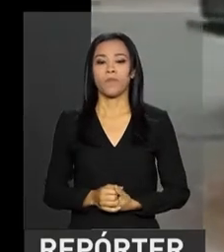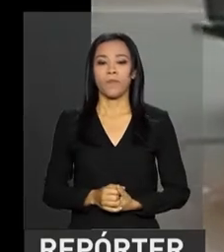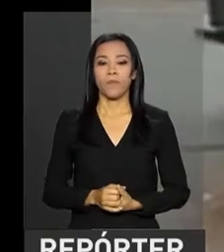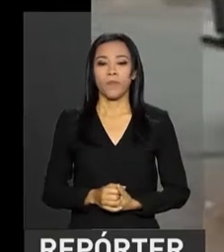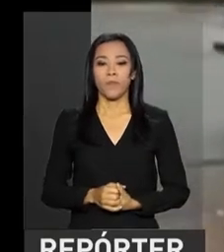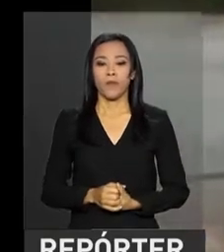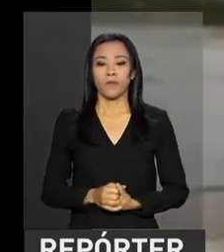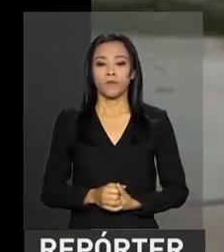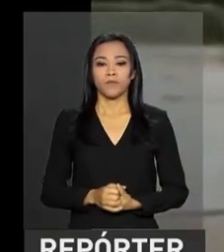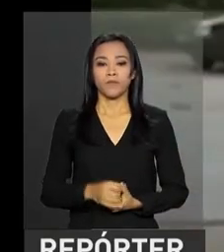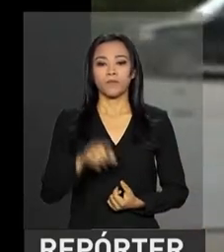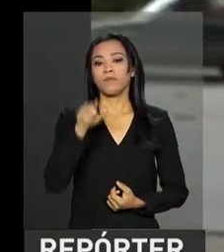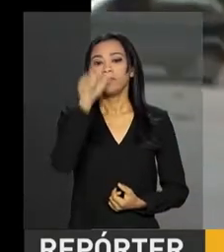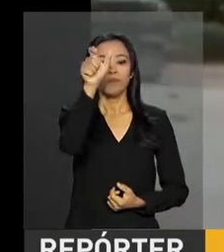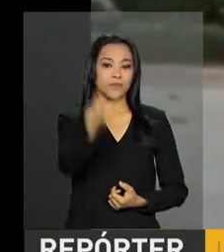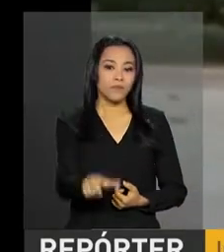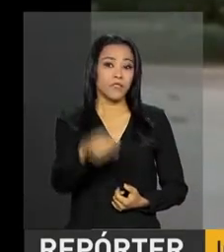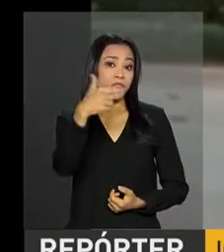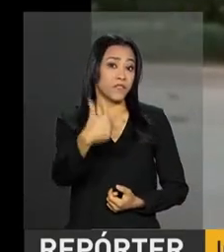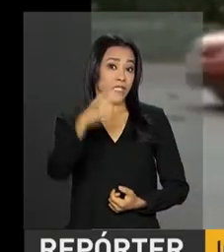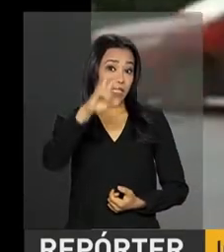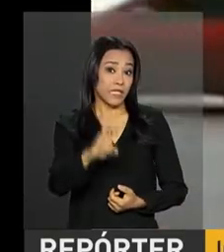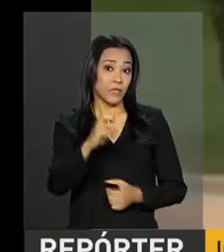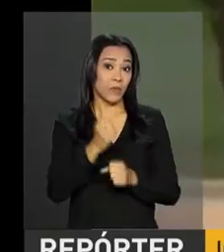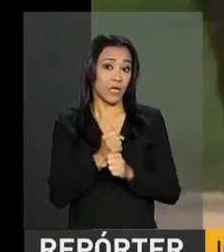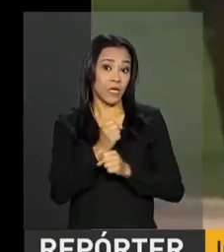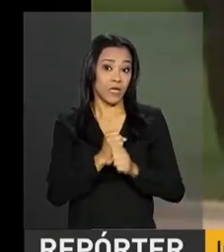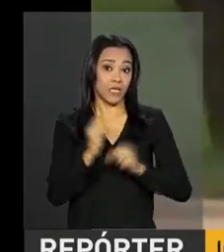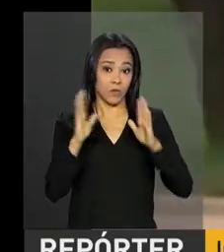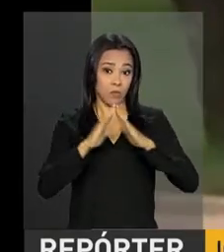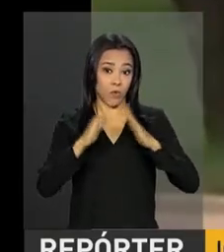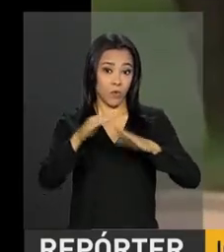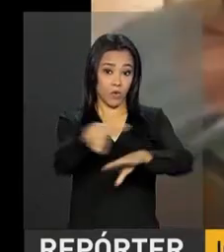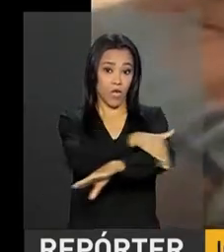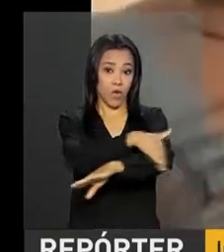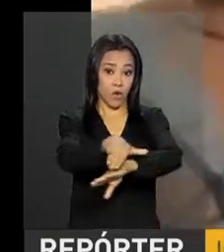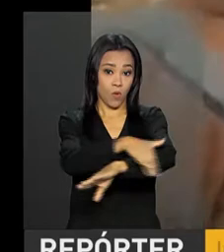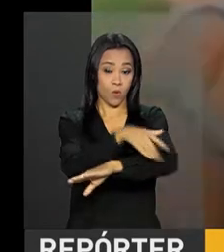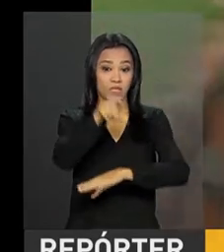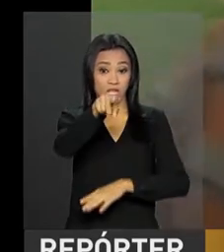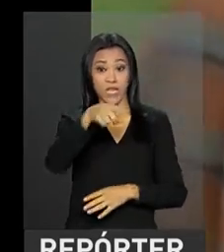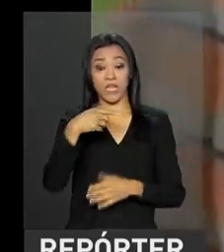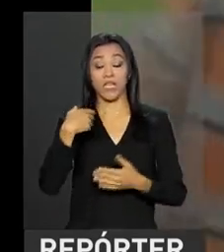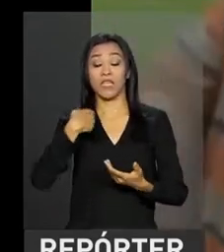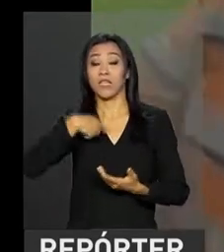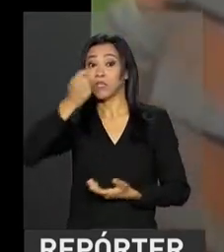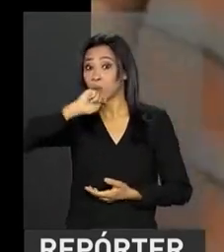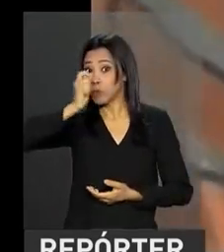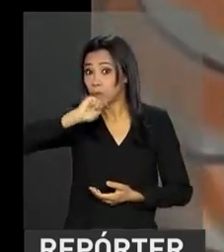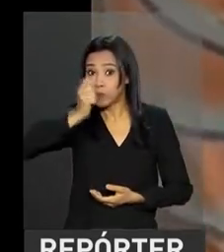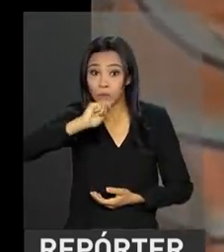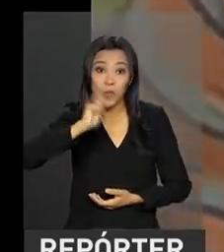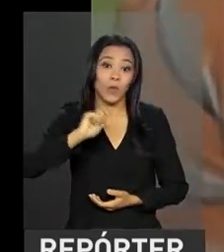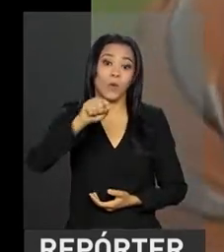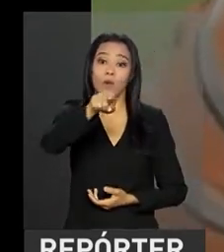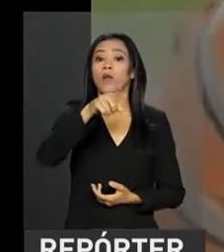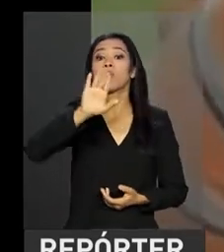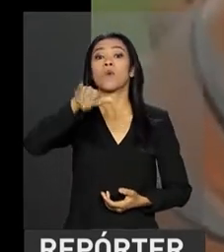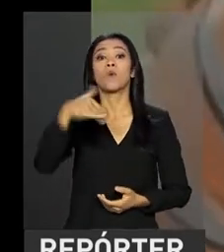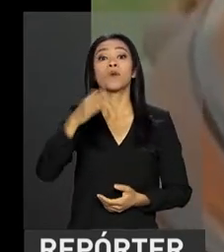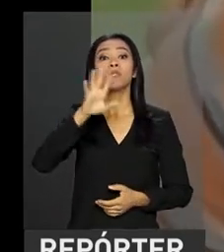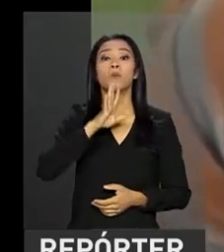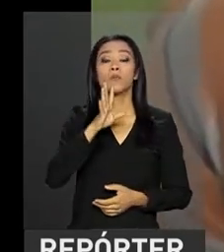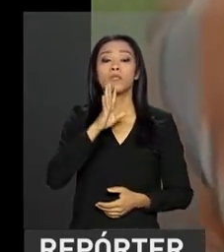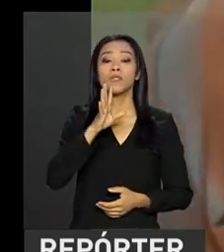por 25 anos rogério morou nas ruas aos 18 já era viciado em crack tudo mudou quando ele conheceu uma